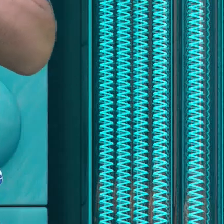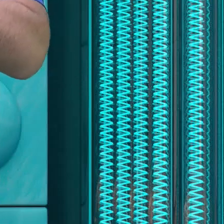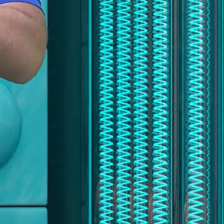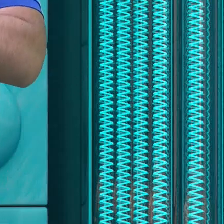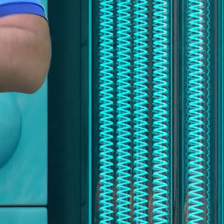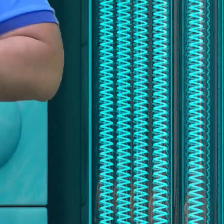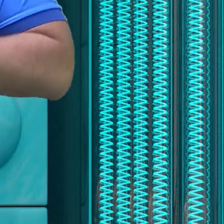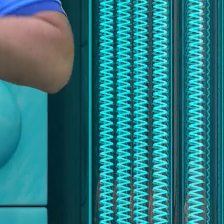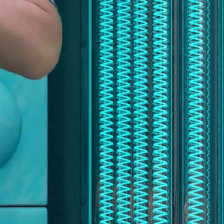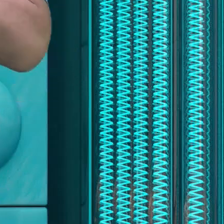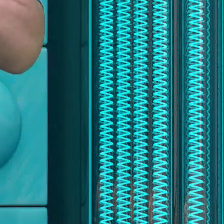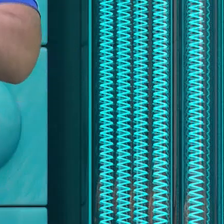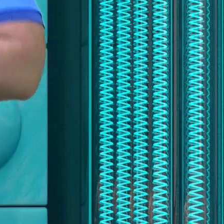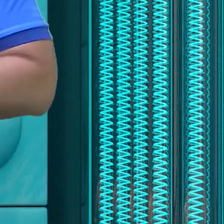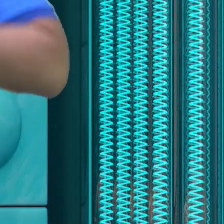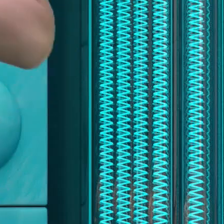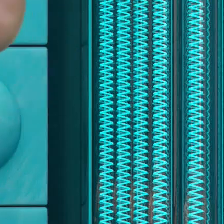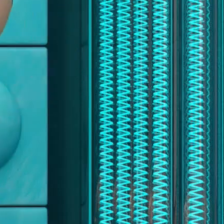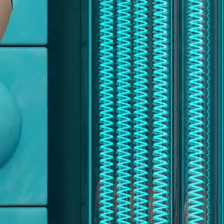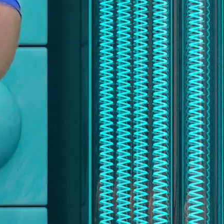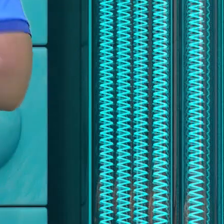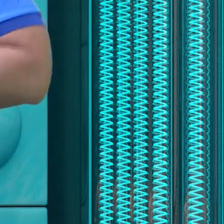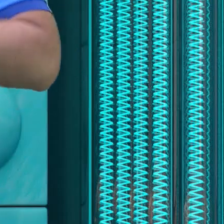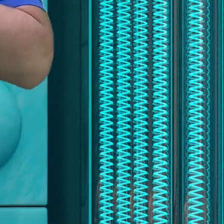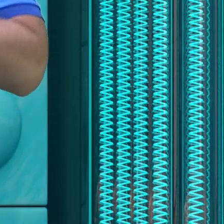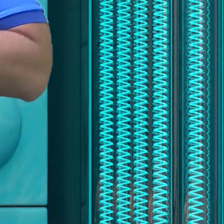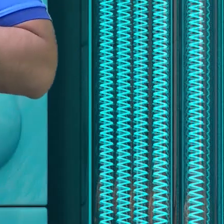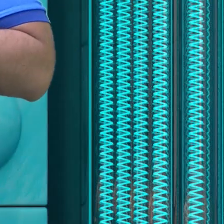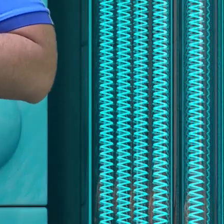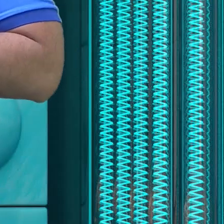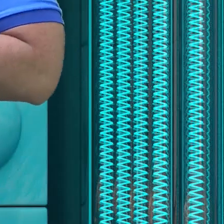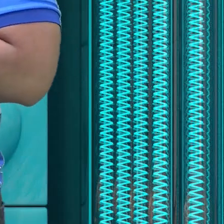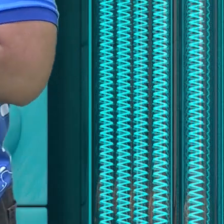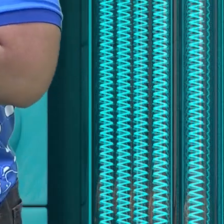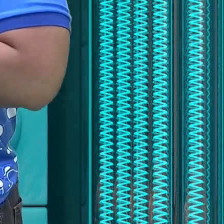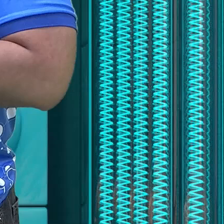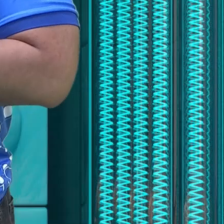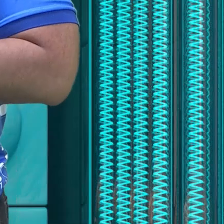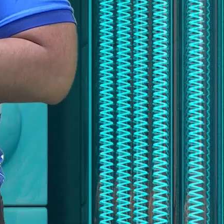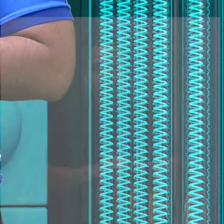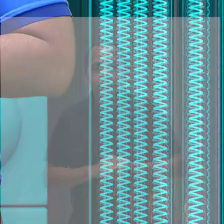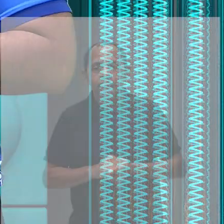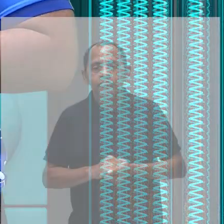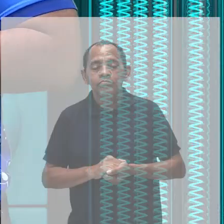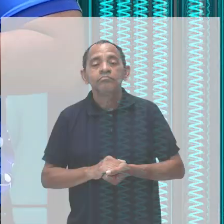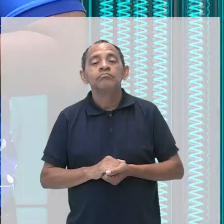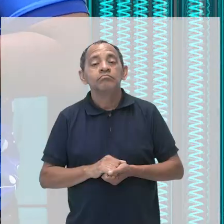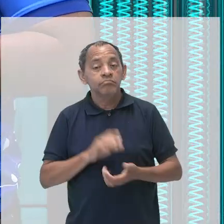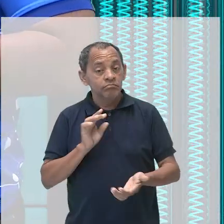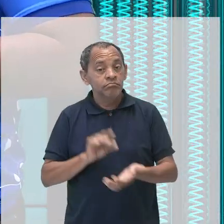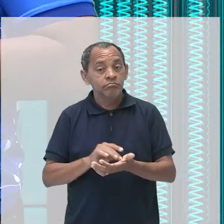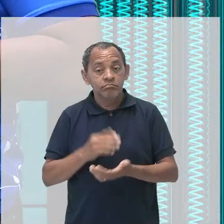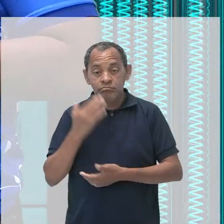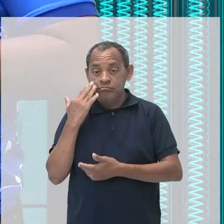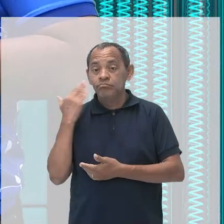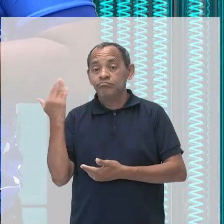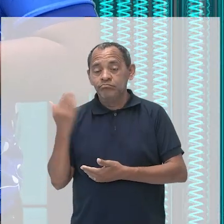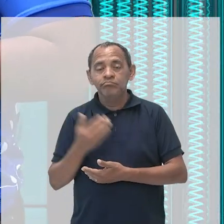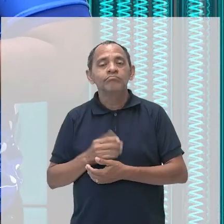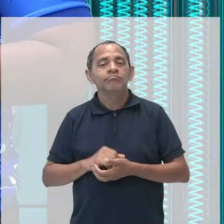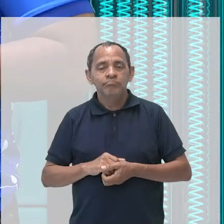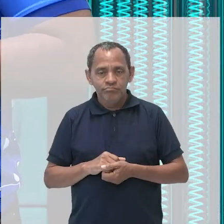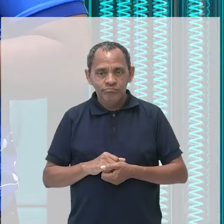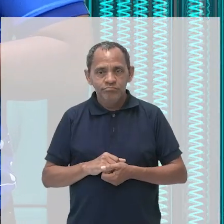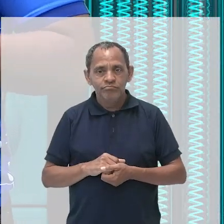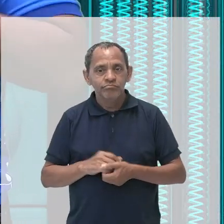dívidas, estudar, aprender e não voltar para as dívidas. Isso, claro, aqui nesse plano verbal,